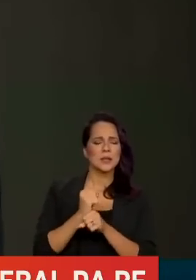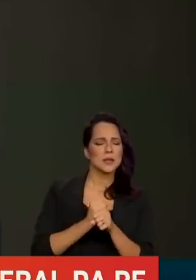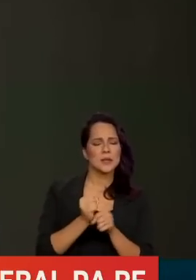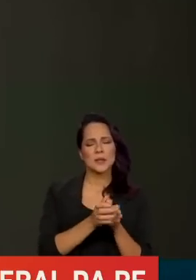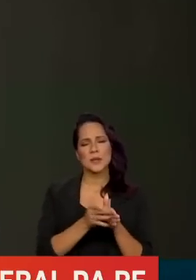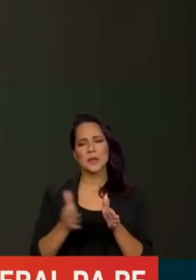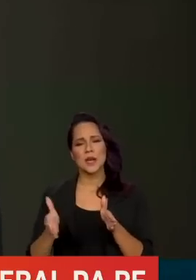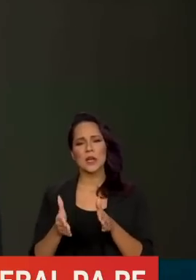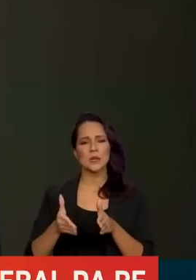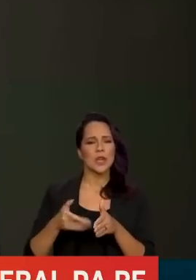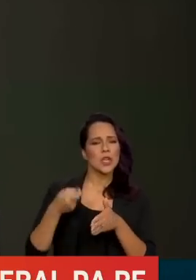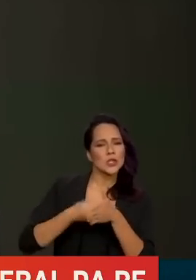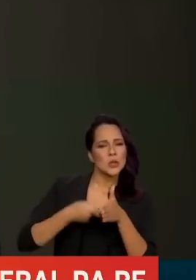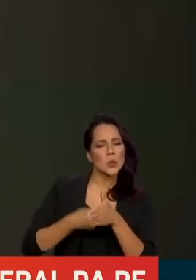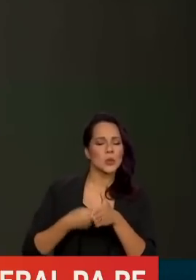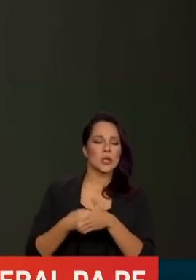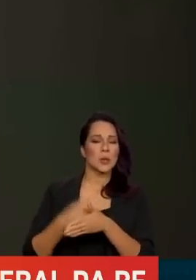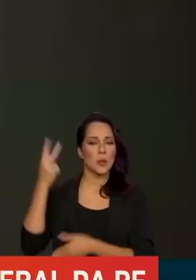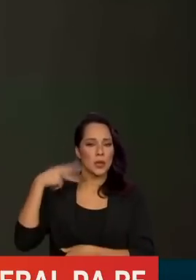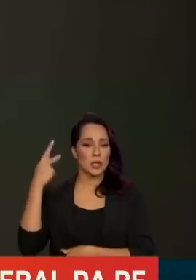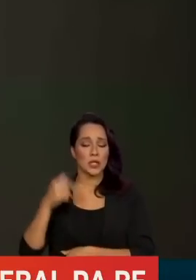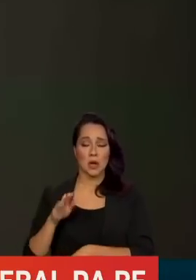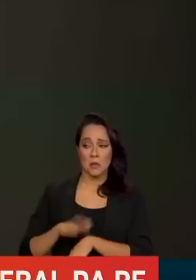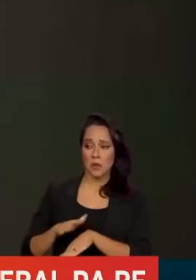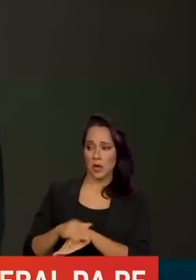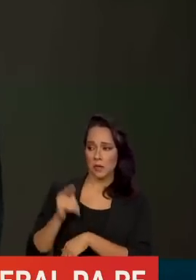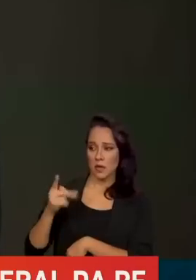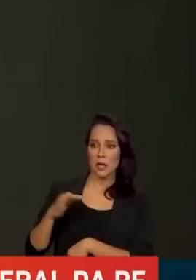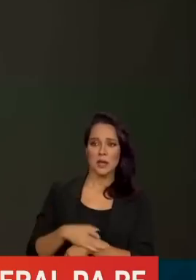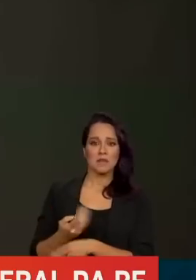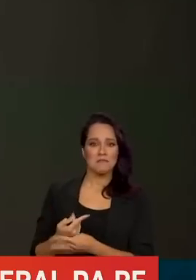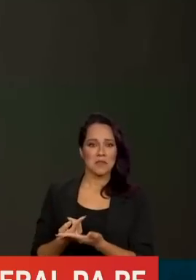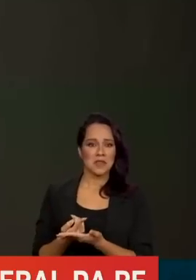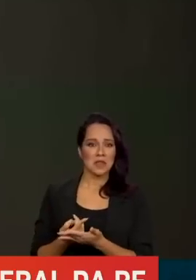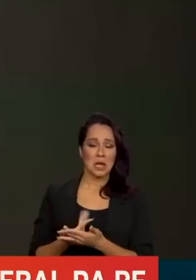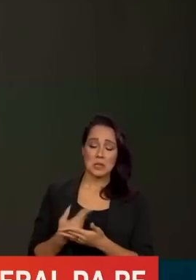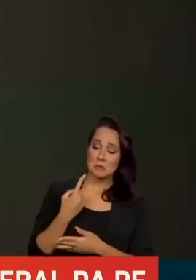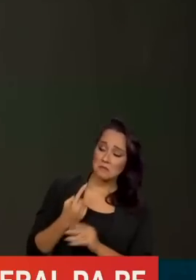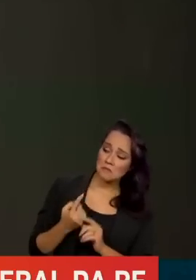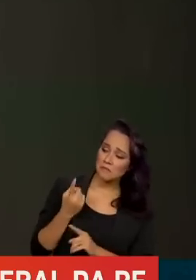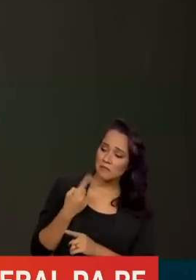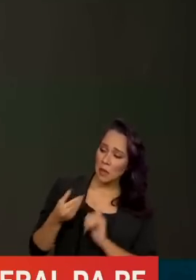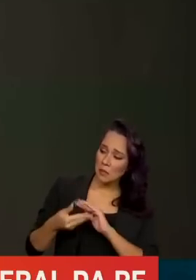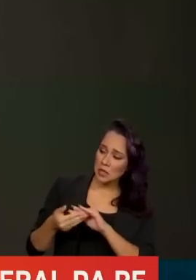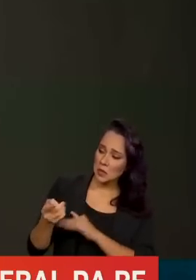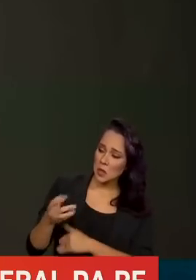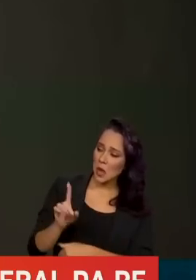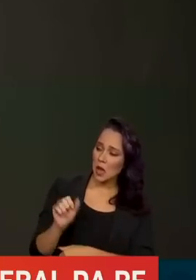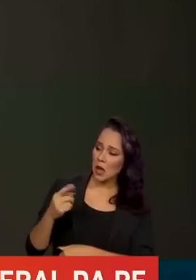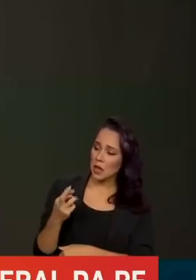anos todos de militância política porque foi ele que me apresentou o doutor Andrei Ministro Mercadante